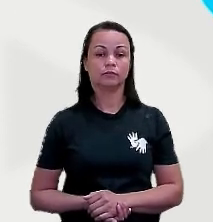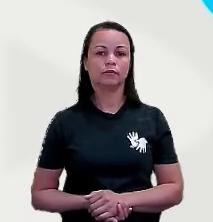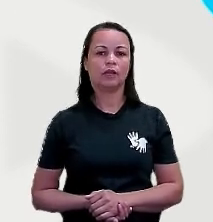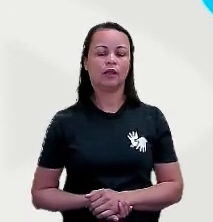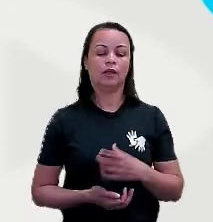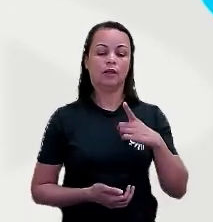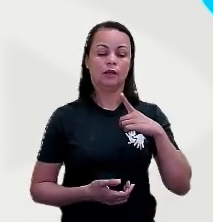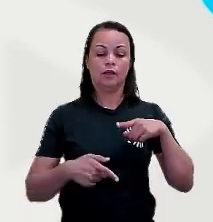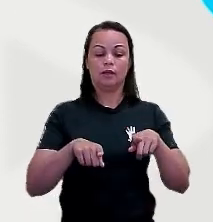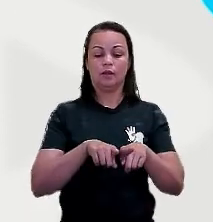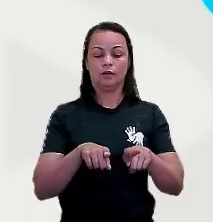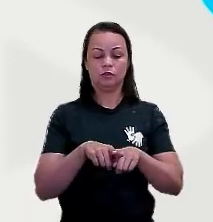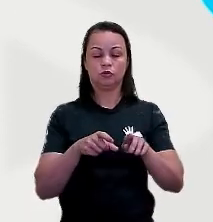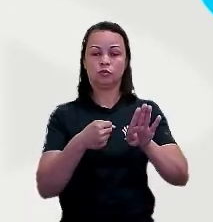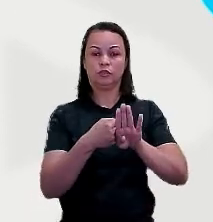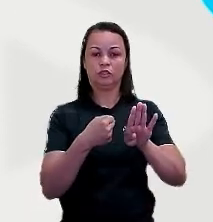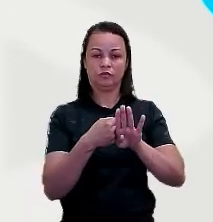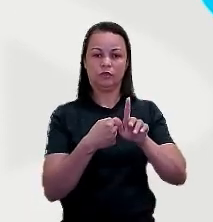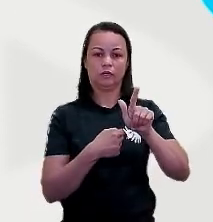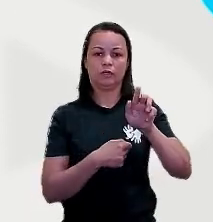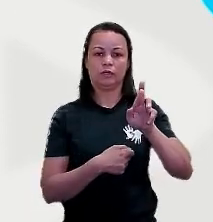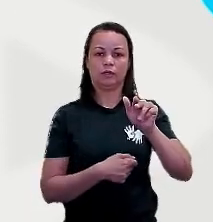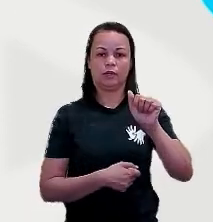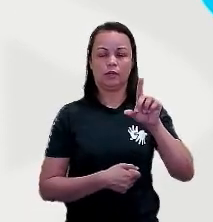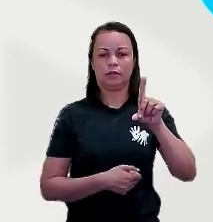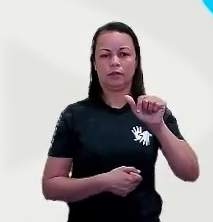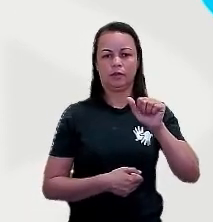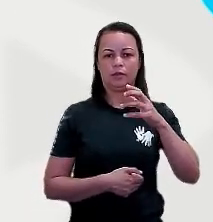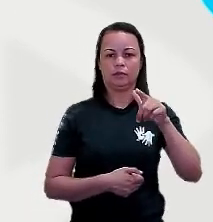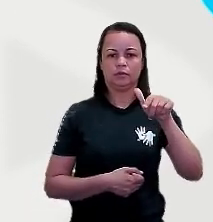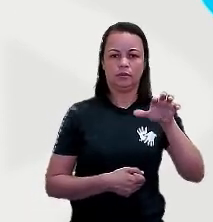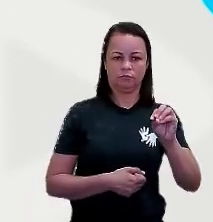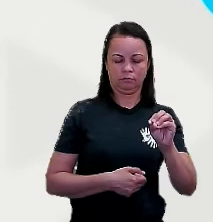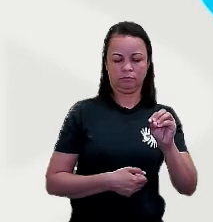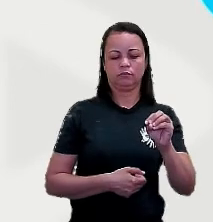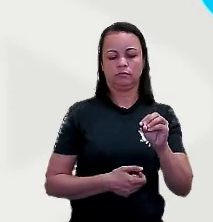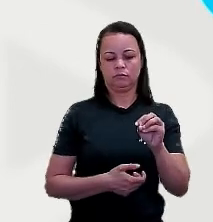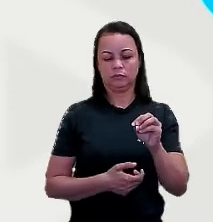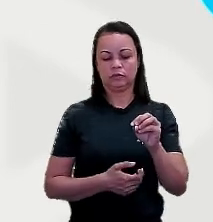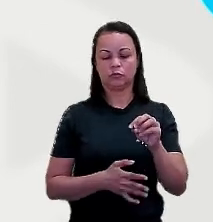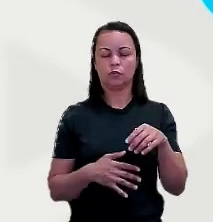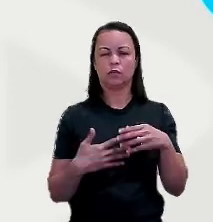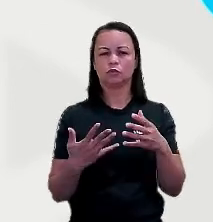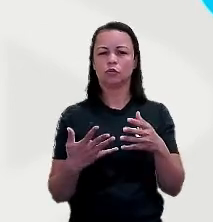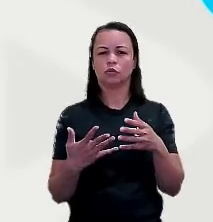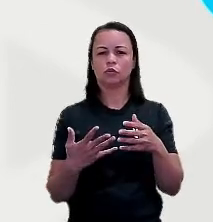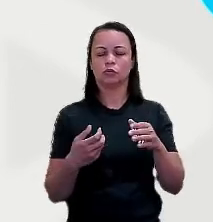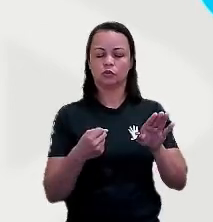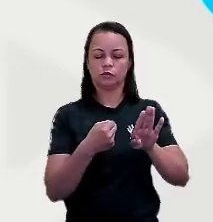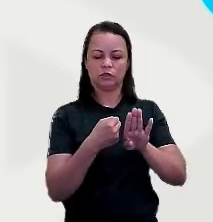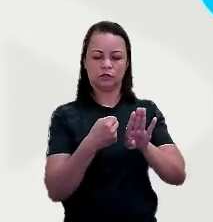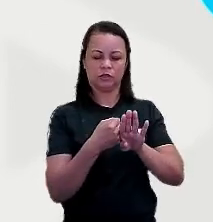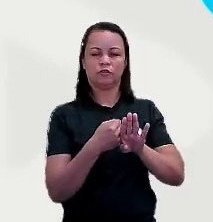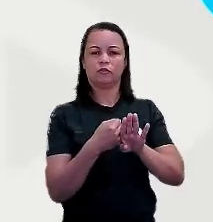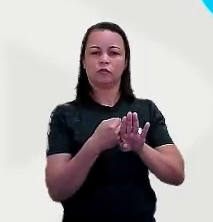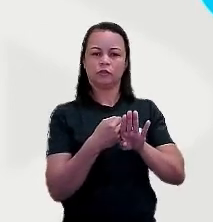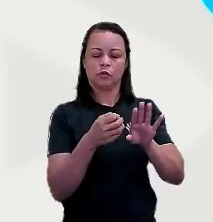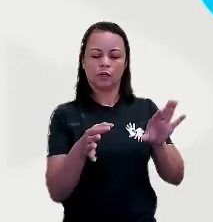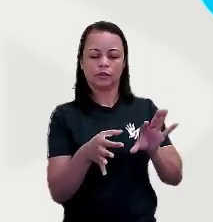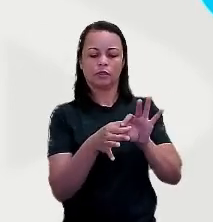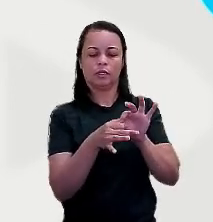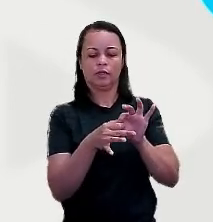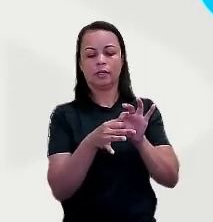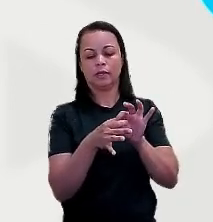Tem também os substantivos e gradação. Então, ó, quando os substantivos se alinham em gradação, então